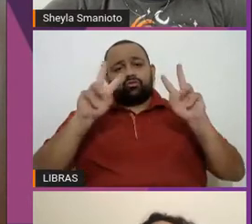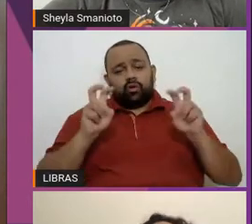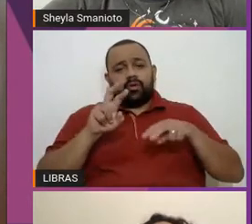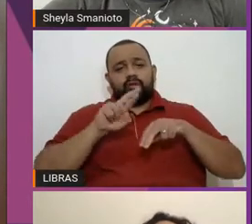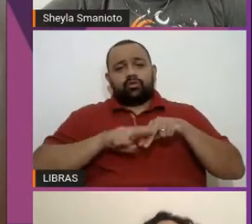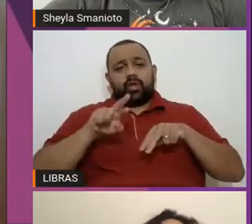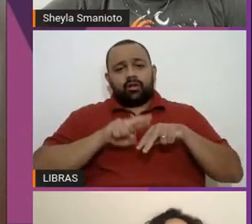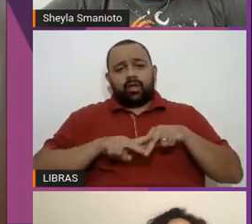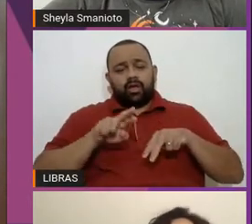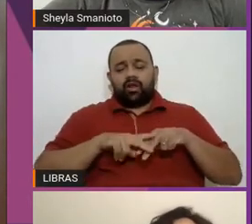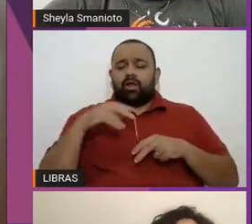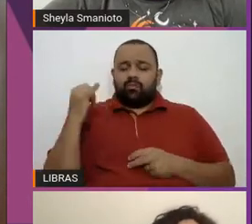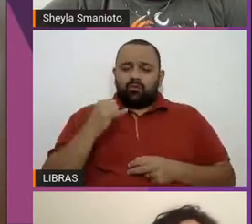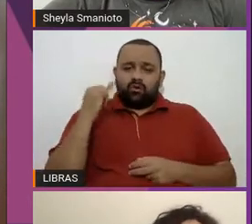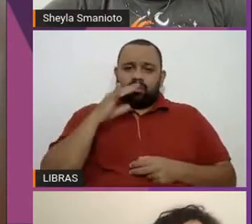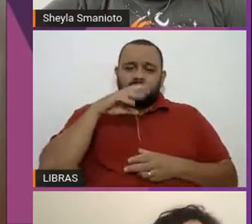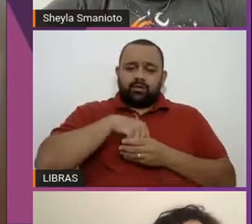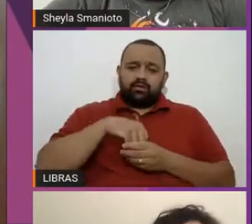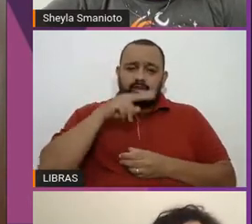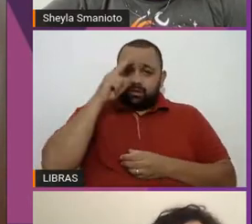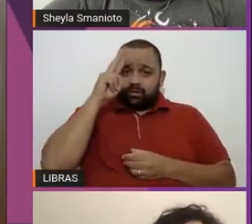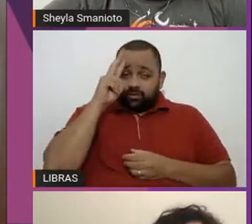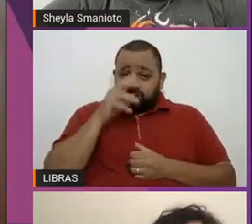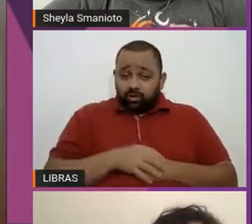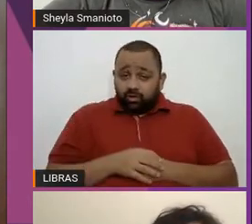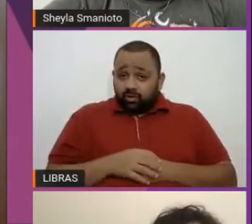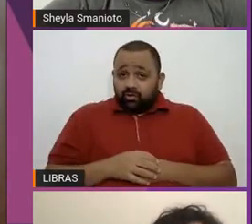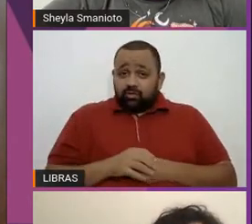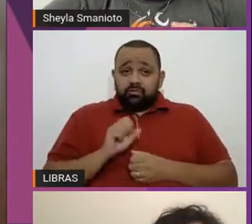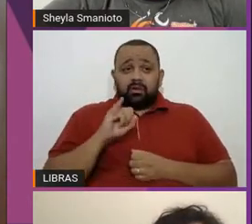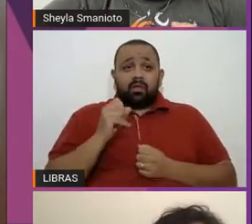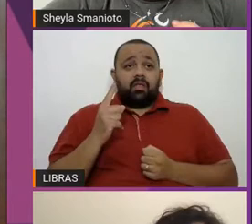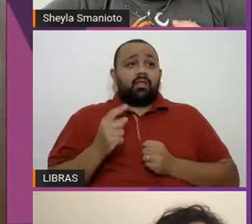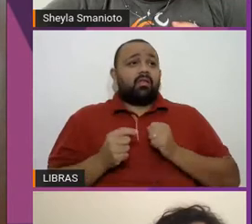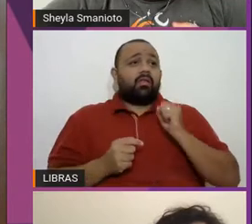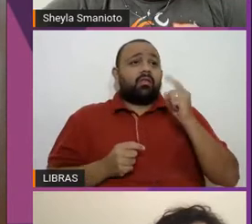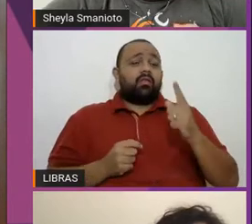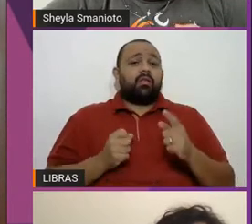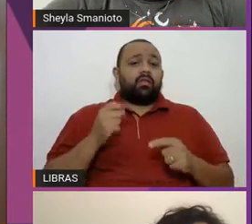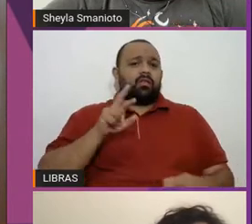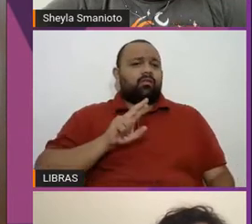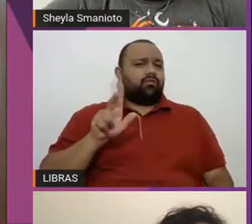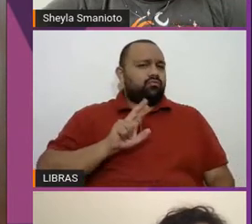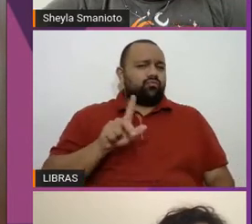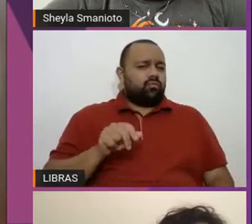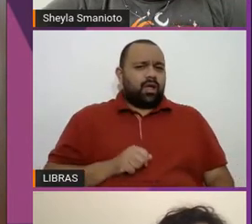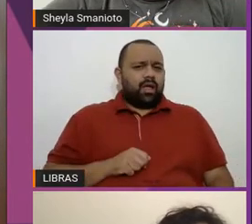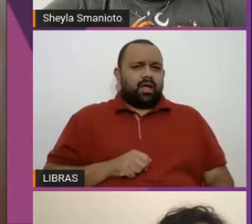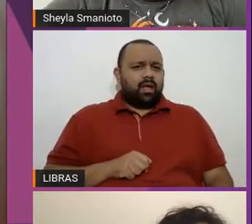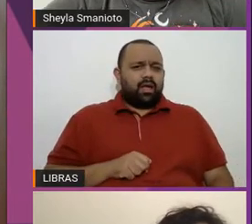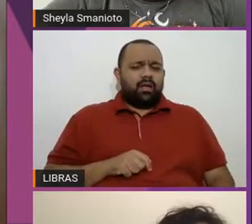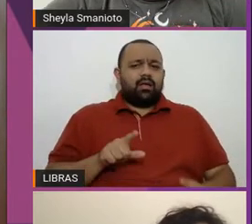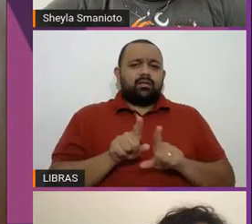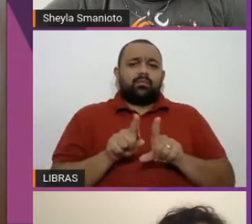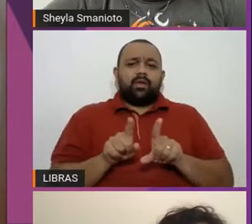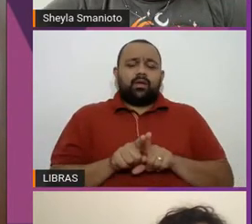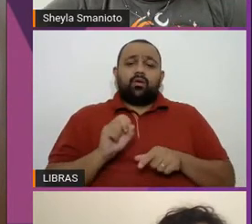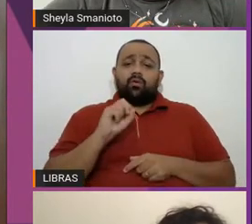determinante banheiro não é importante na lá no médico é meramente